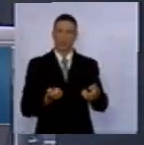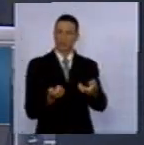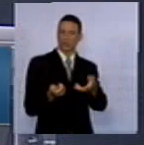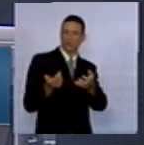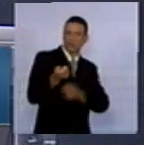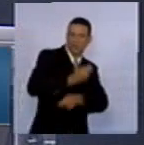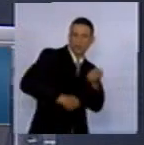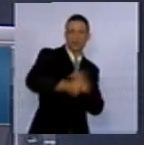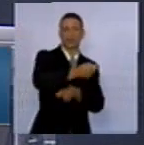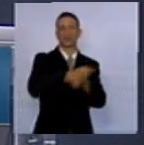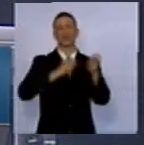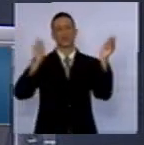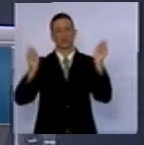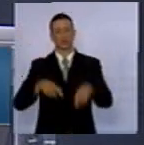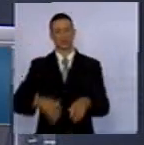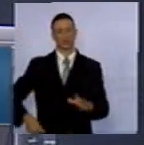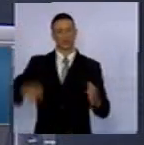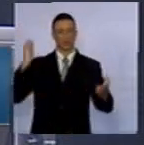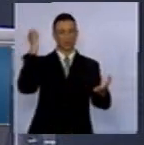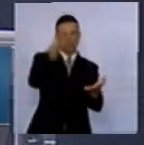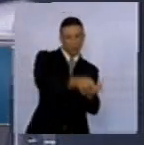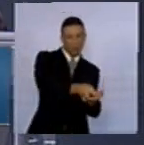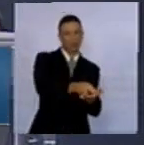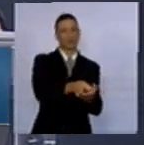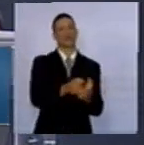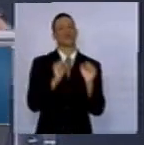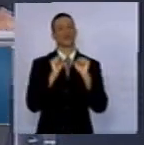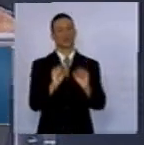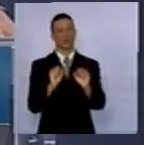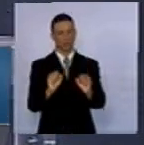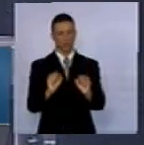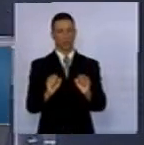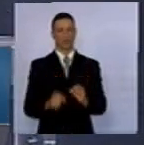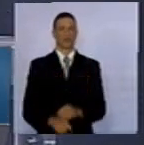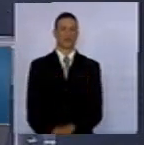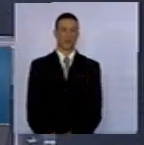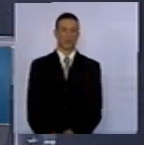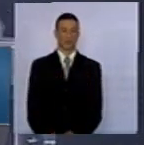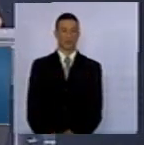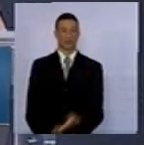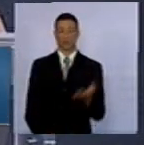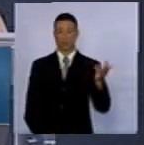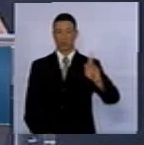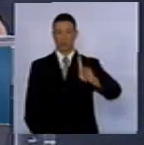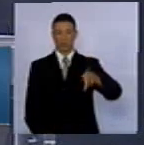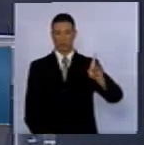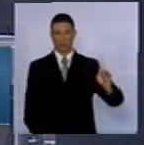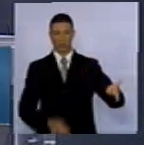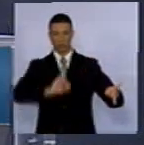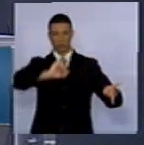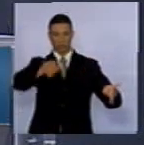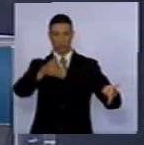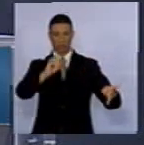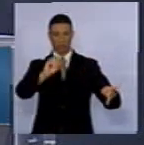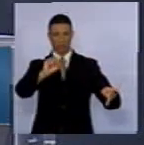vou recorrer ao um dos grandes teóricos do campo que é o professor giusepperi